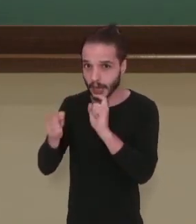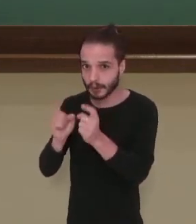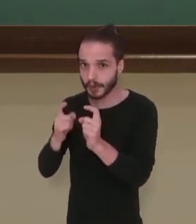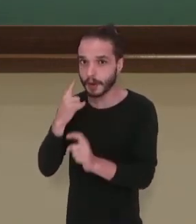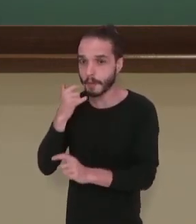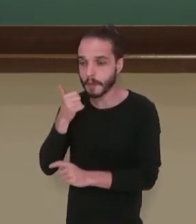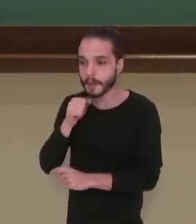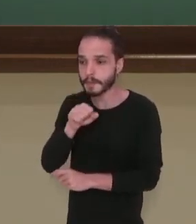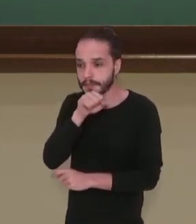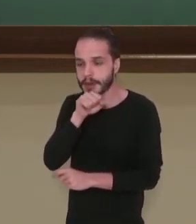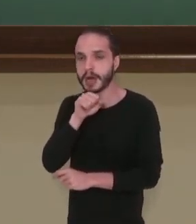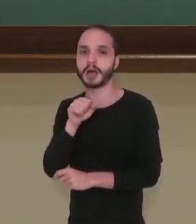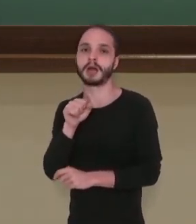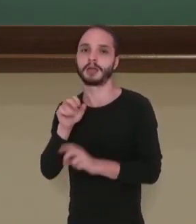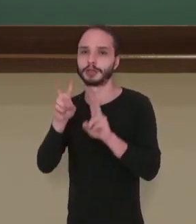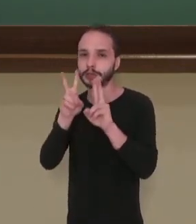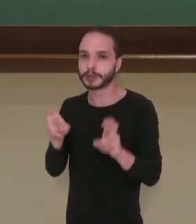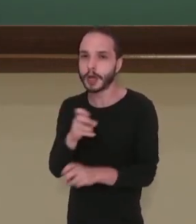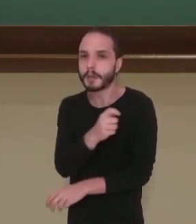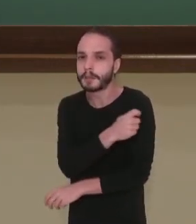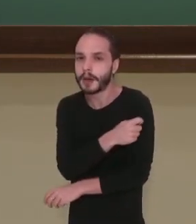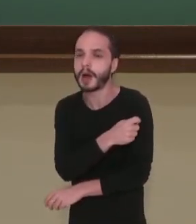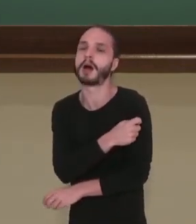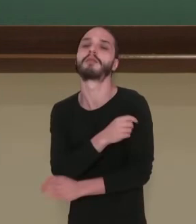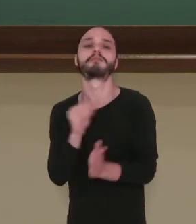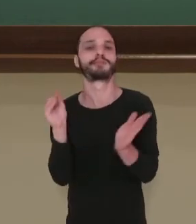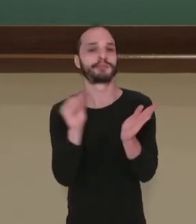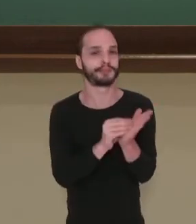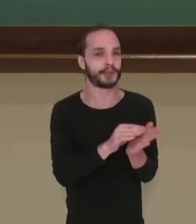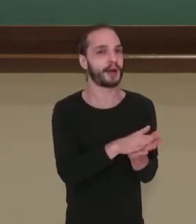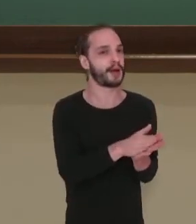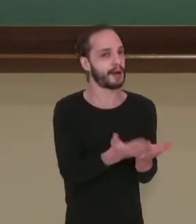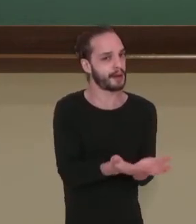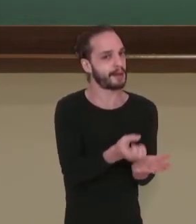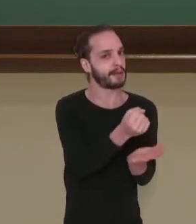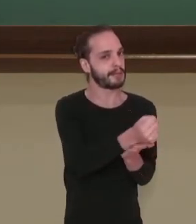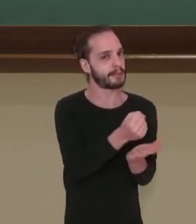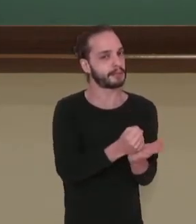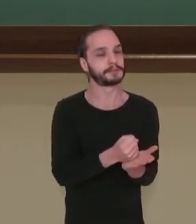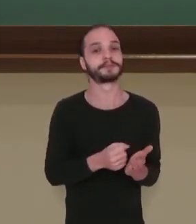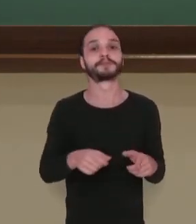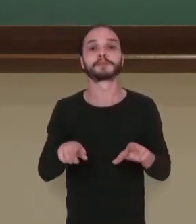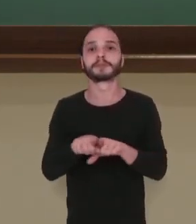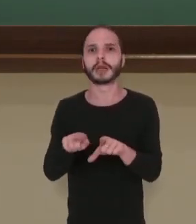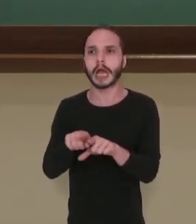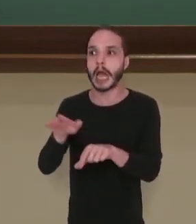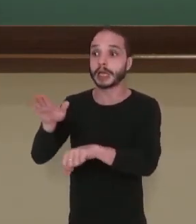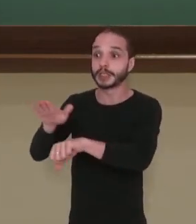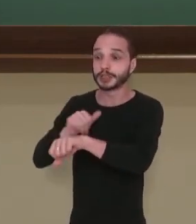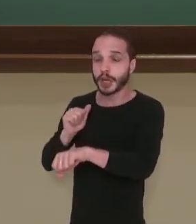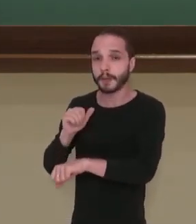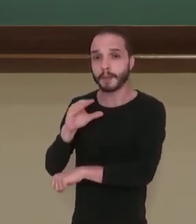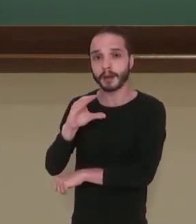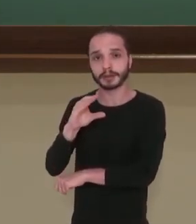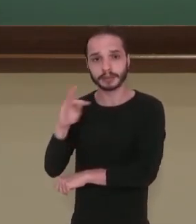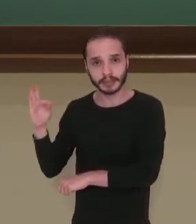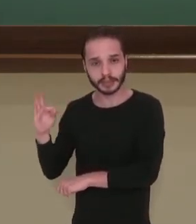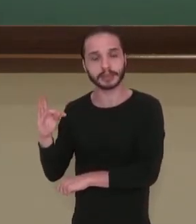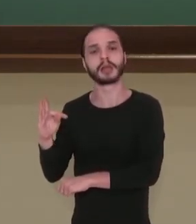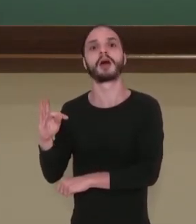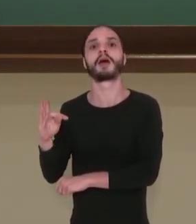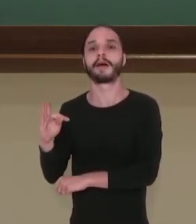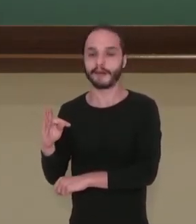para discutir uma situação de aluno, é documentado em ata. Se houve a necessidade de chamar o conselho tutelar e os